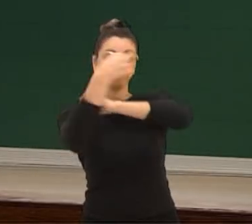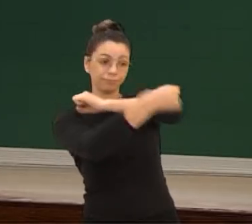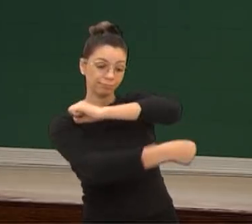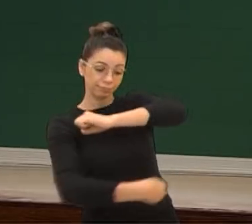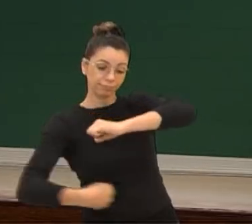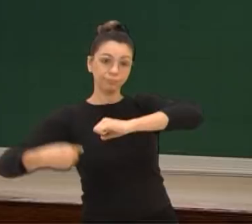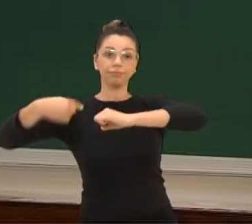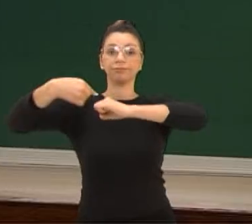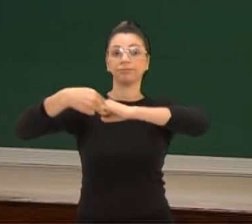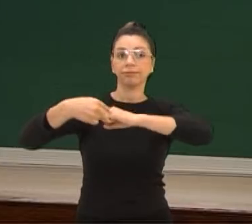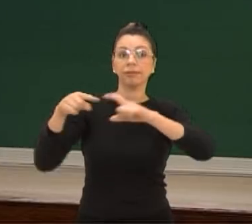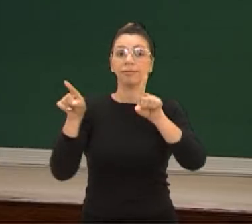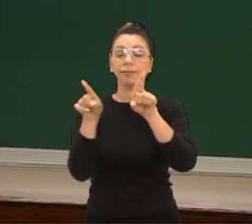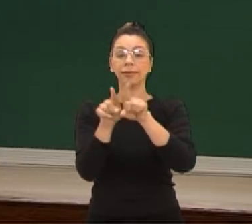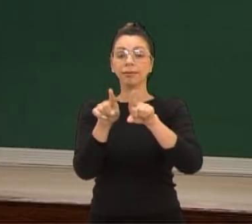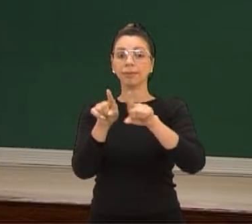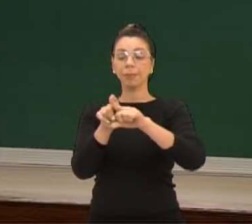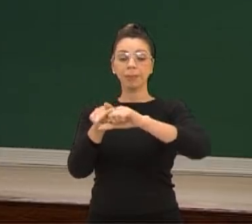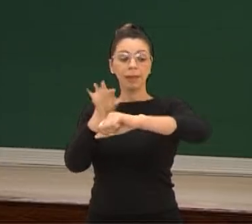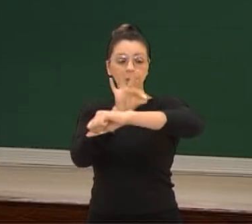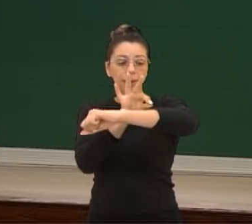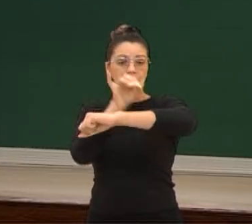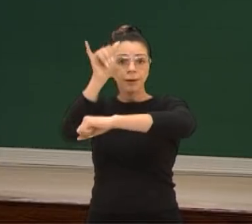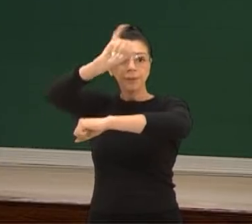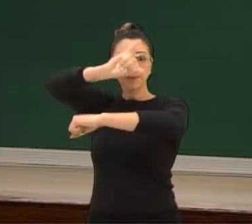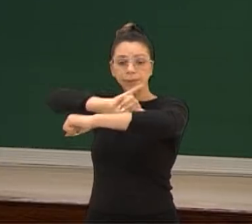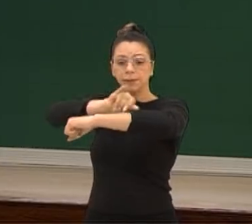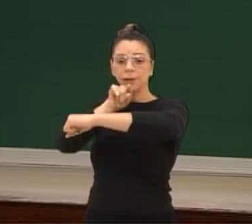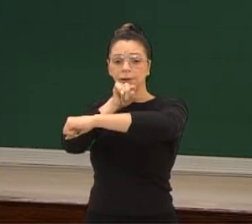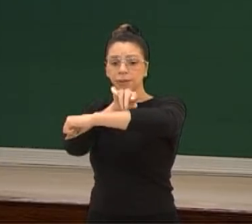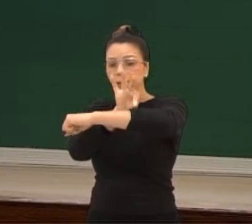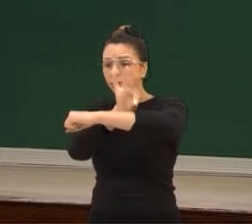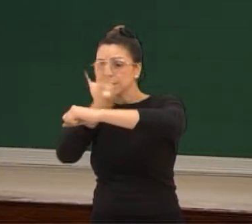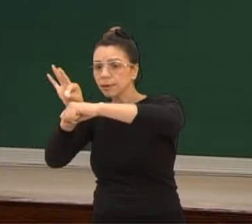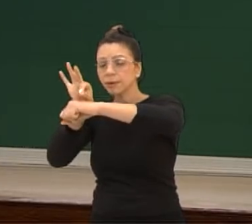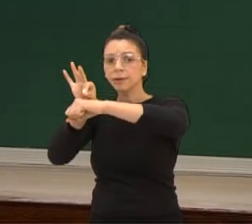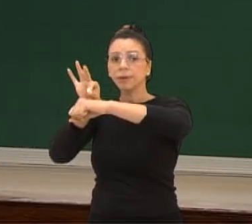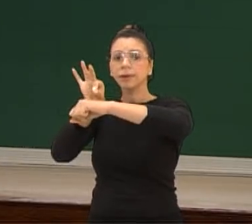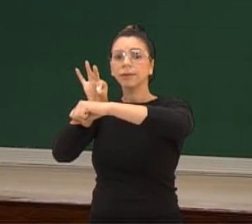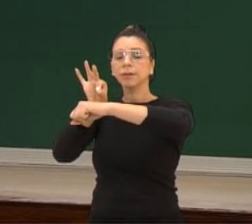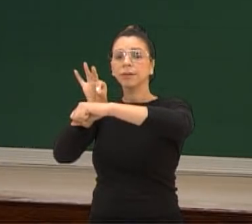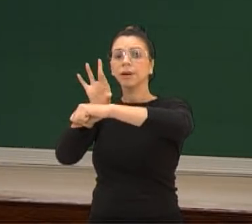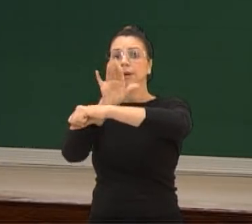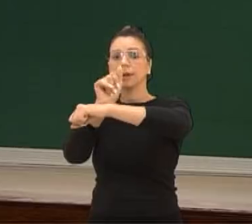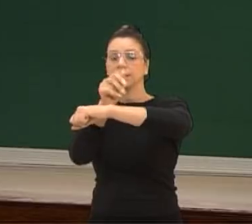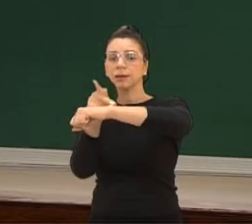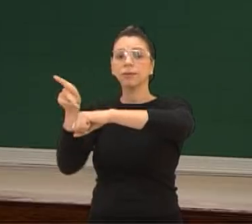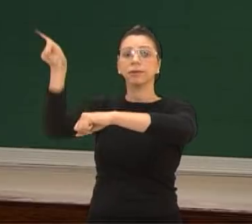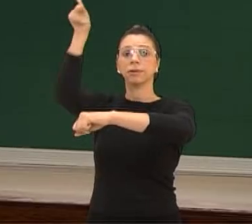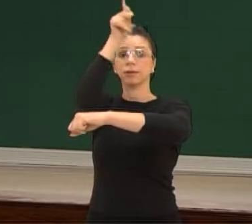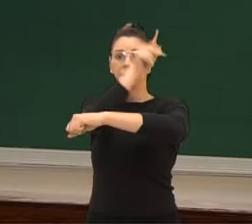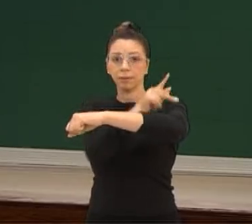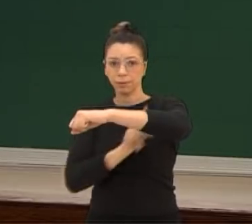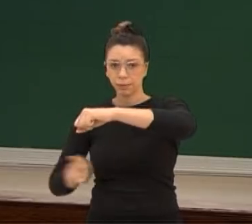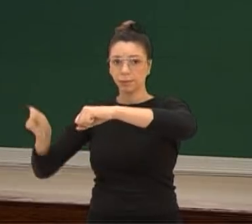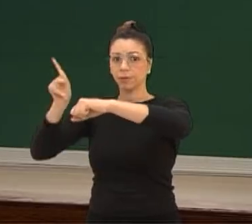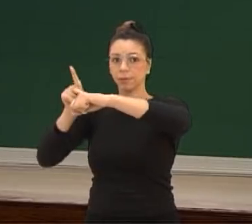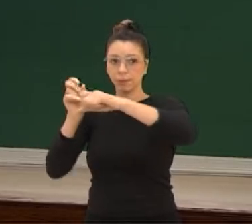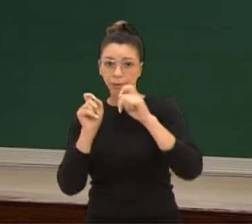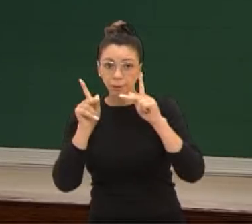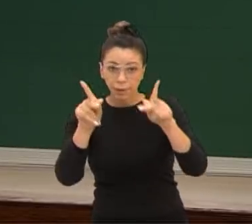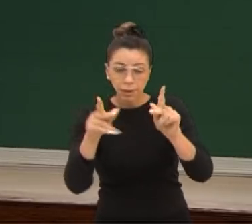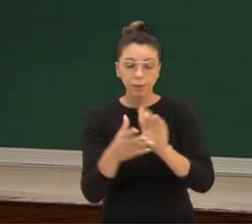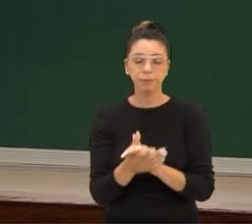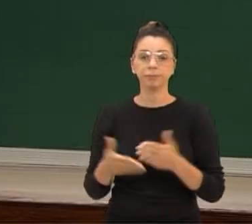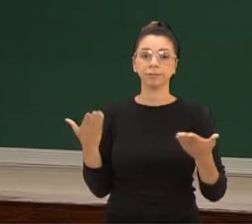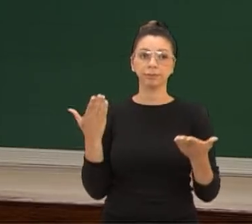vamos falar ainda sobre a razão do diâmetro e o comprimento da circunferência, ok? Pessoal,